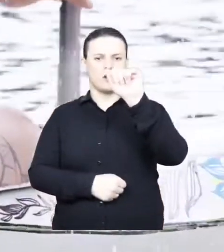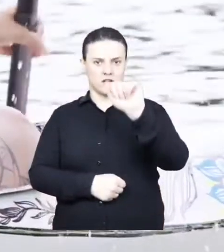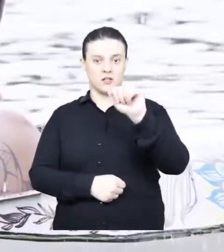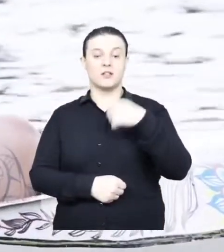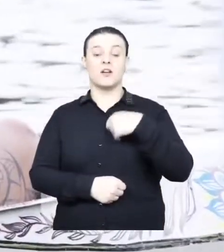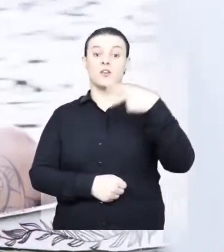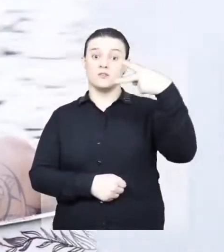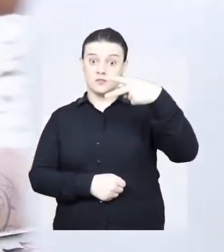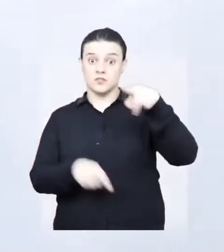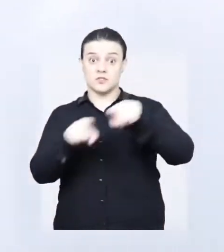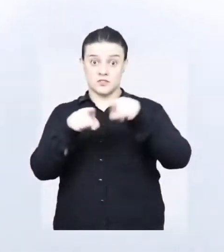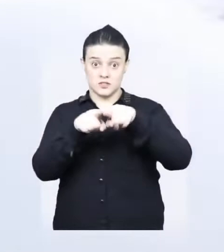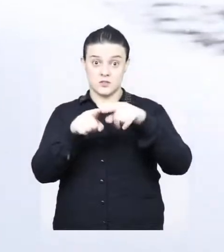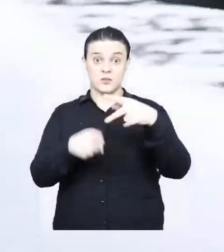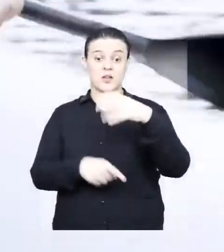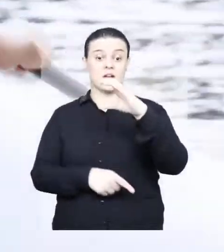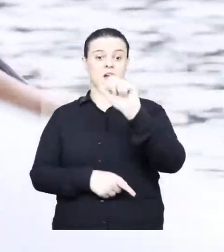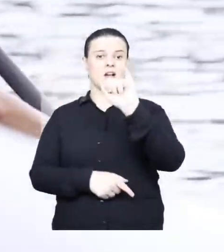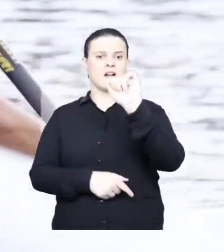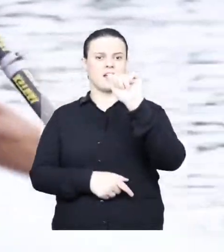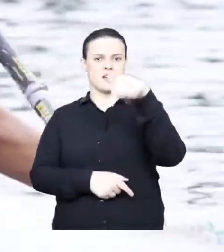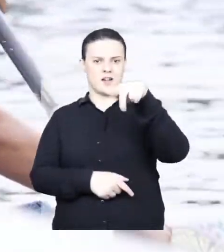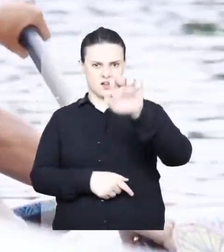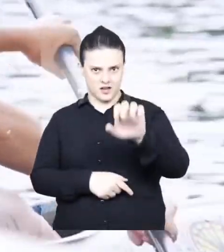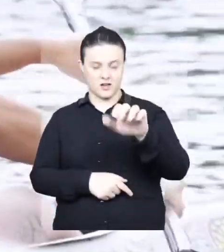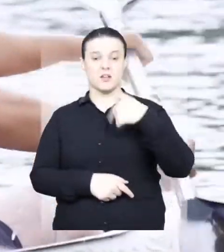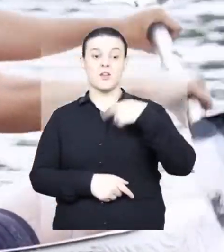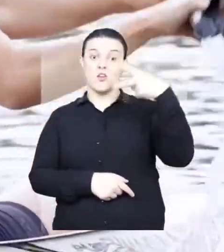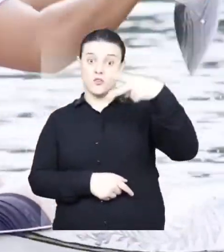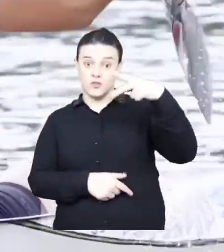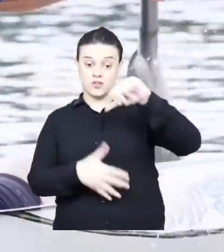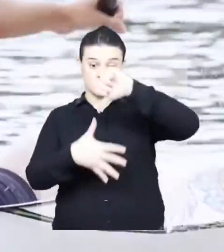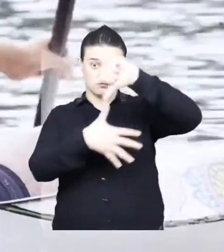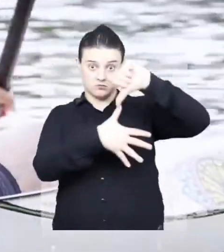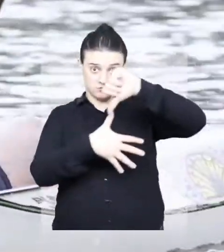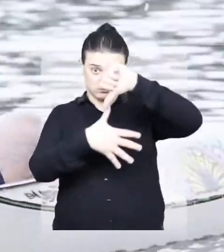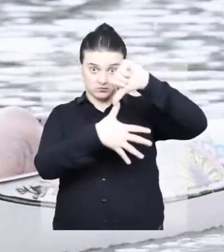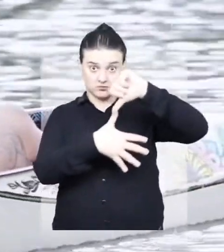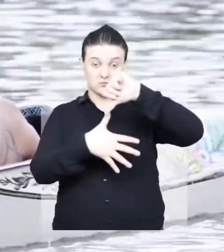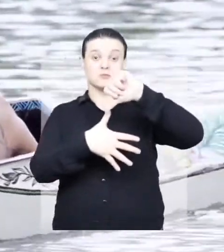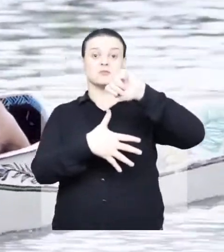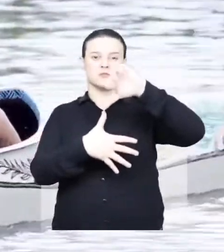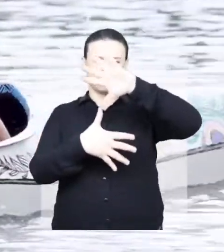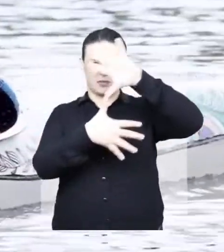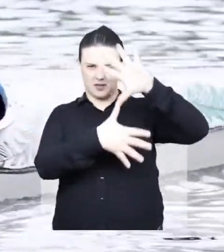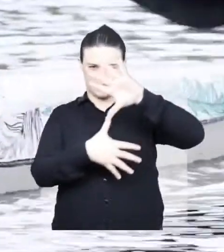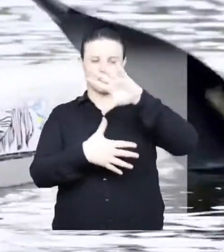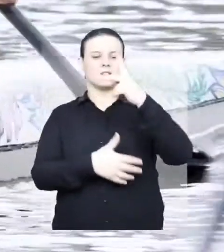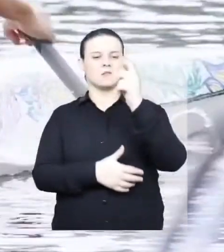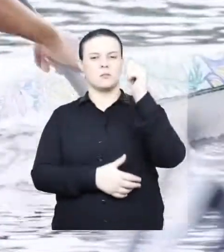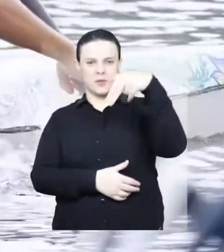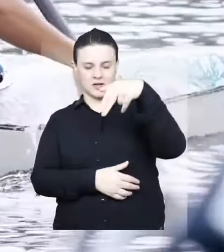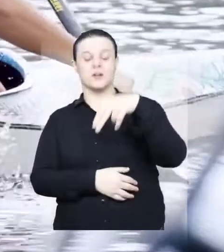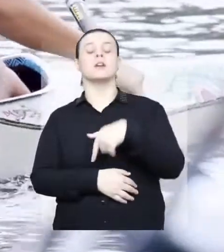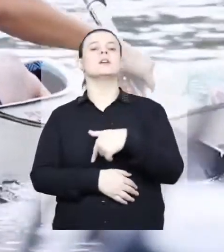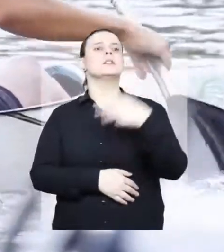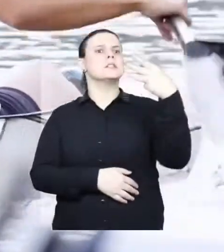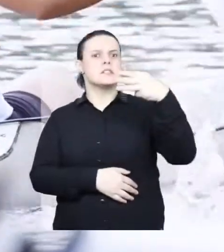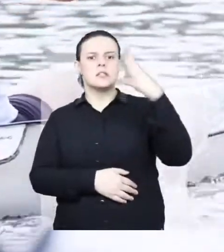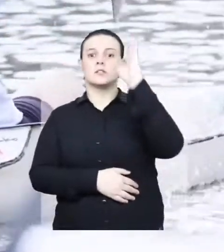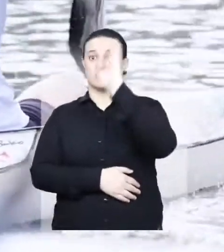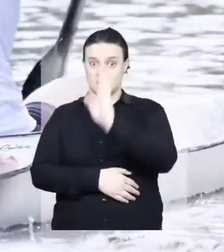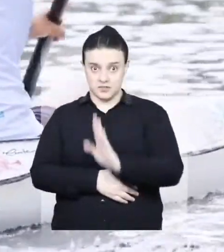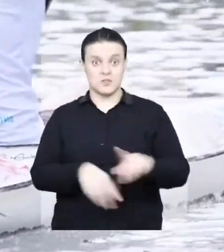no caiaque, que é a modalidade que eu disputo, fui vice-campeã pan-americana e bronze também pan-americana, fui